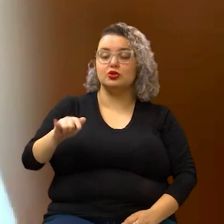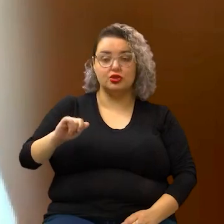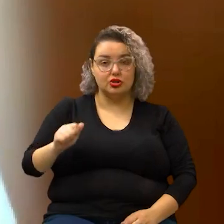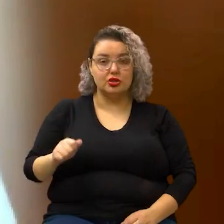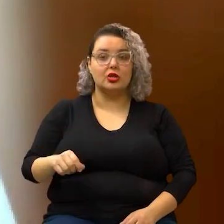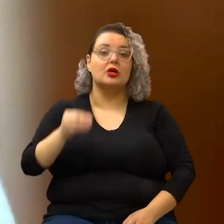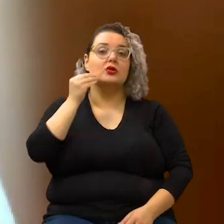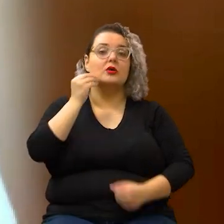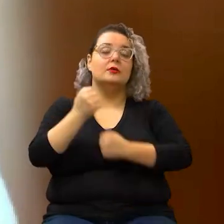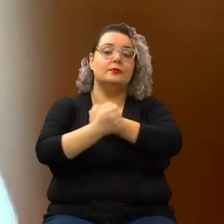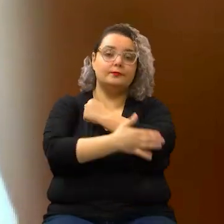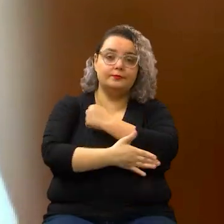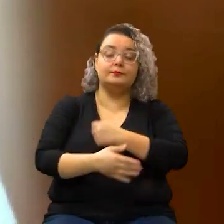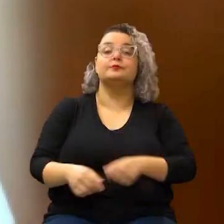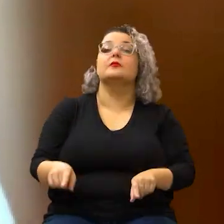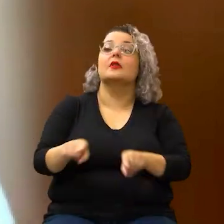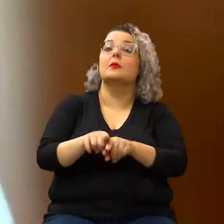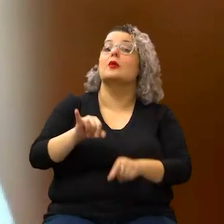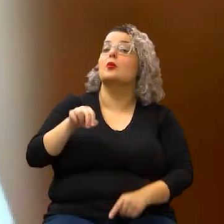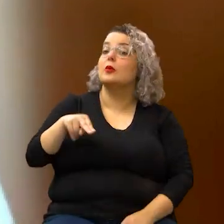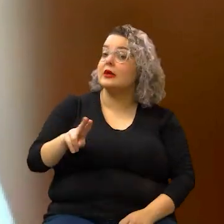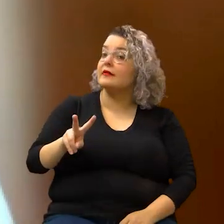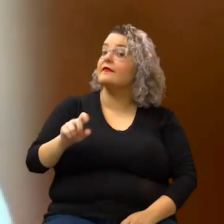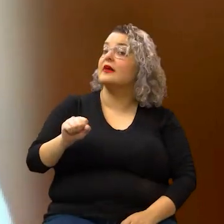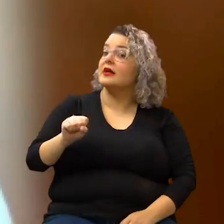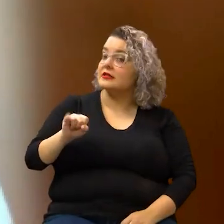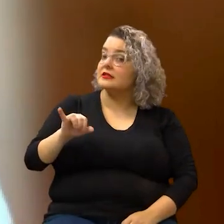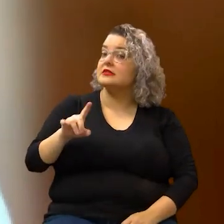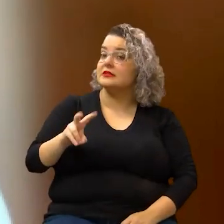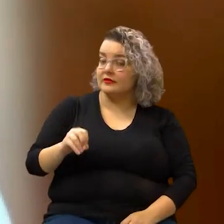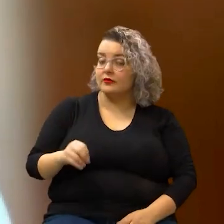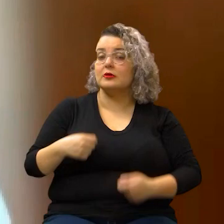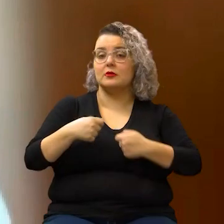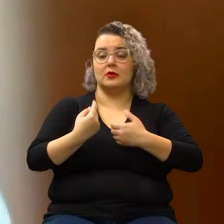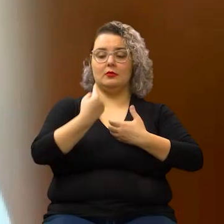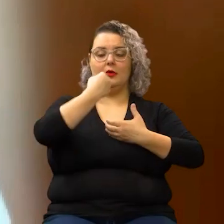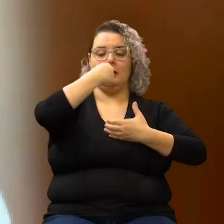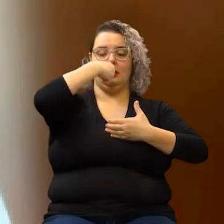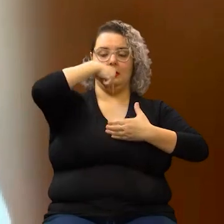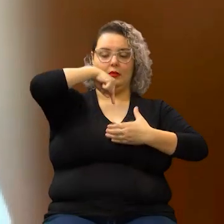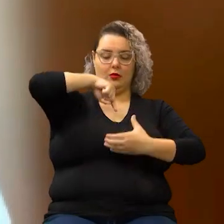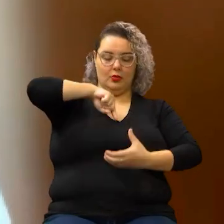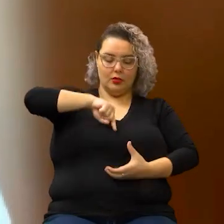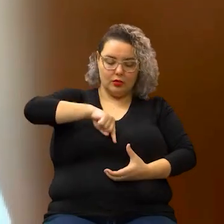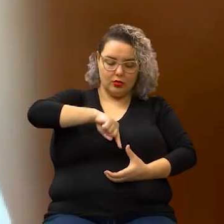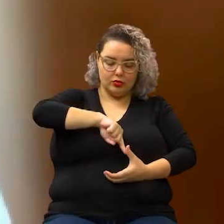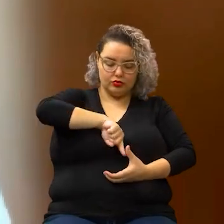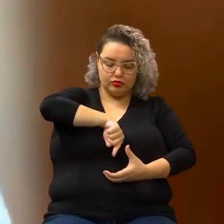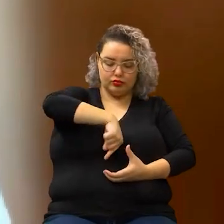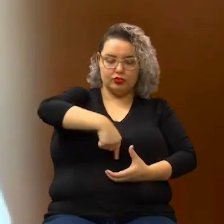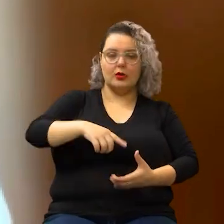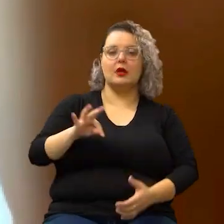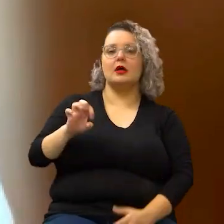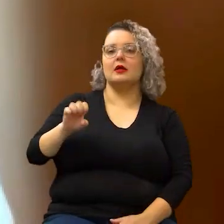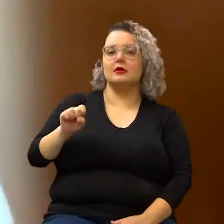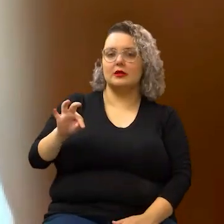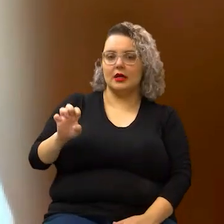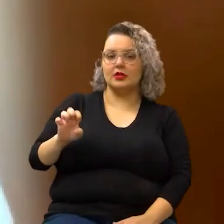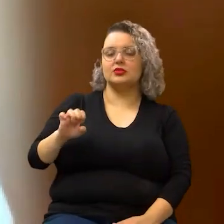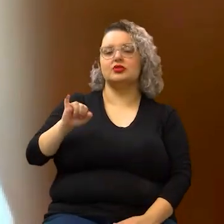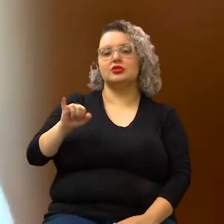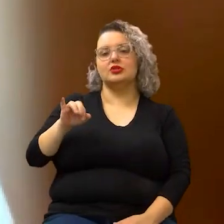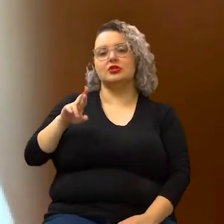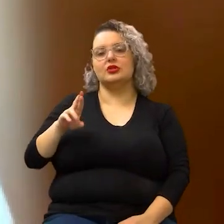fecal, e os testes invasivos, que são aqueles que precisam da endoscopia, como o teste de urease e